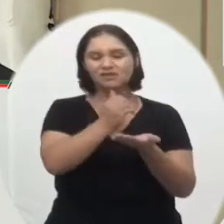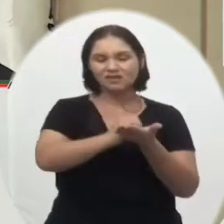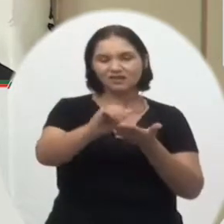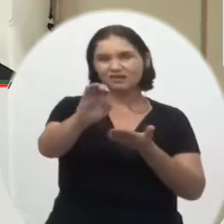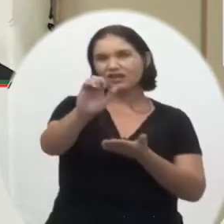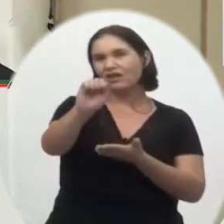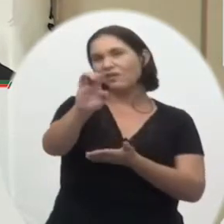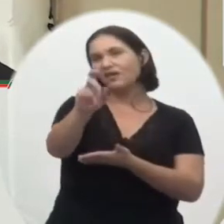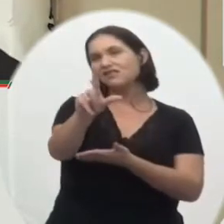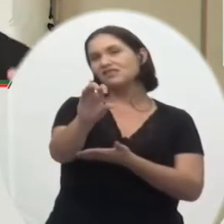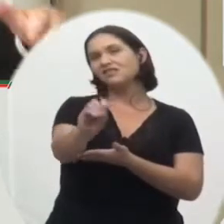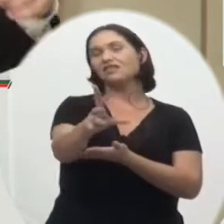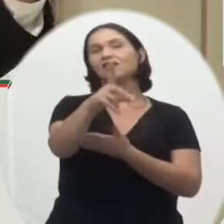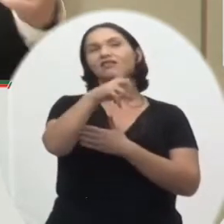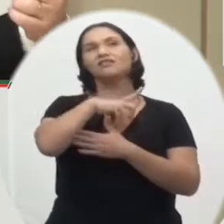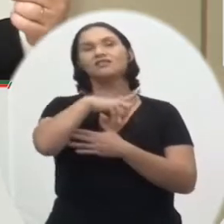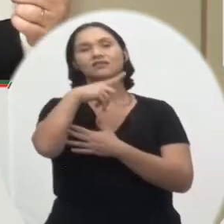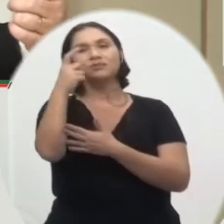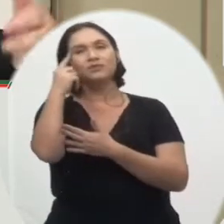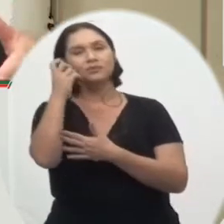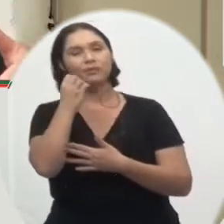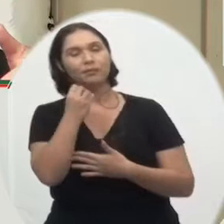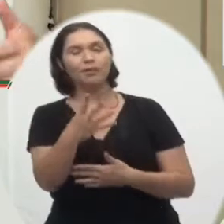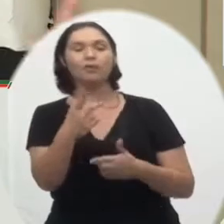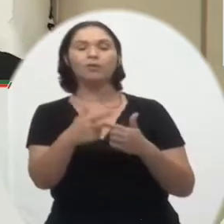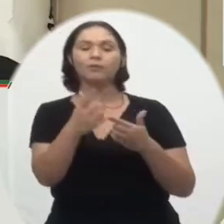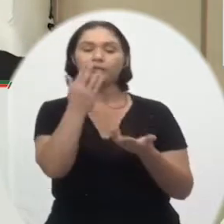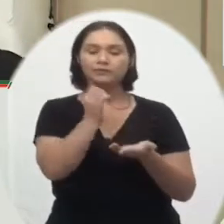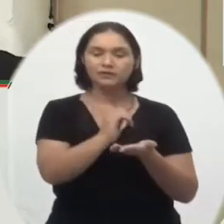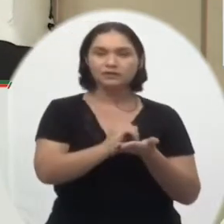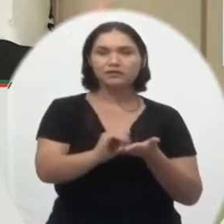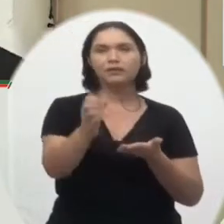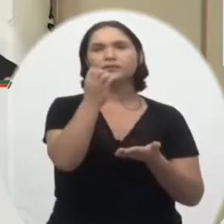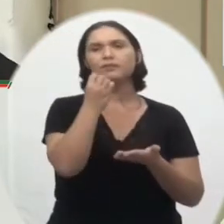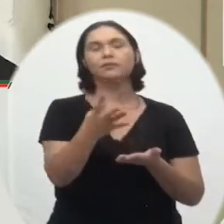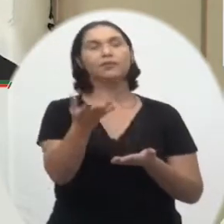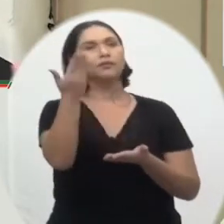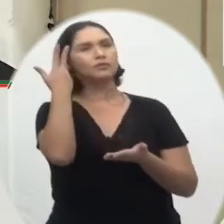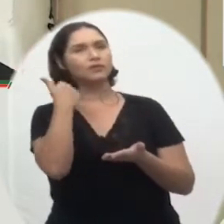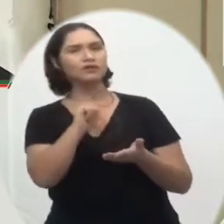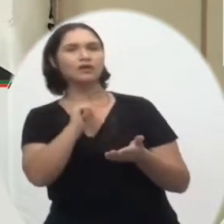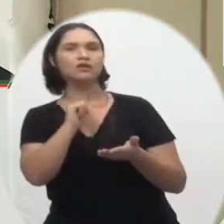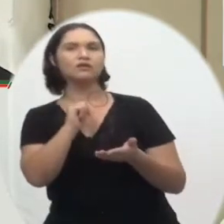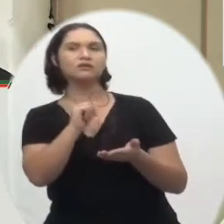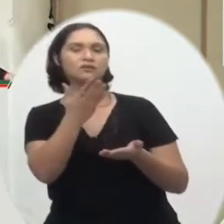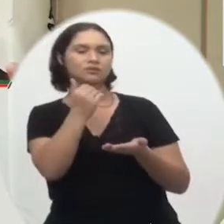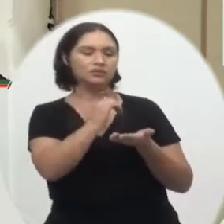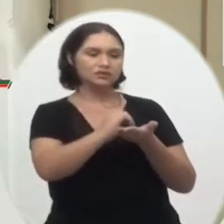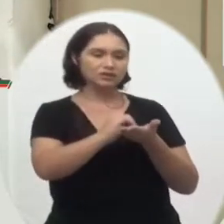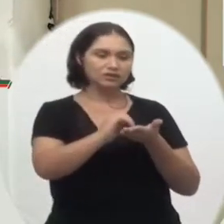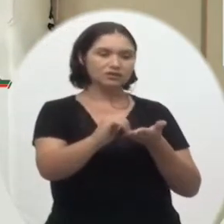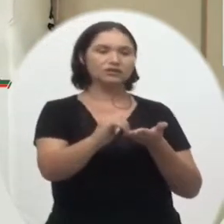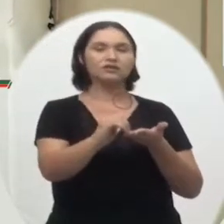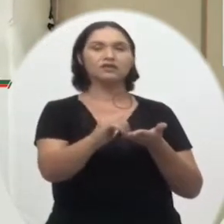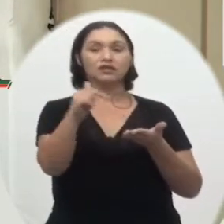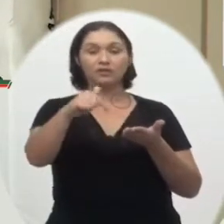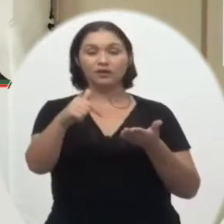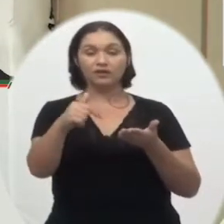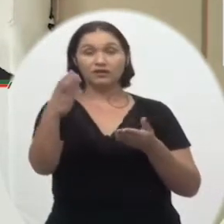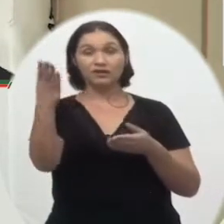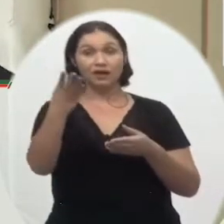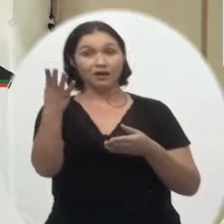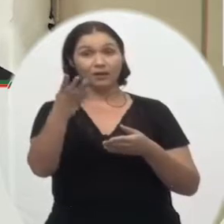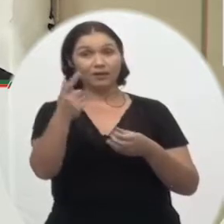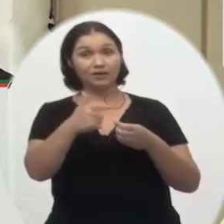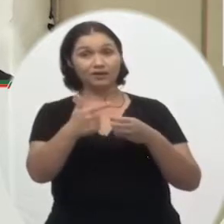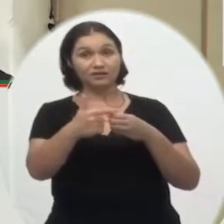pensamento ter sido o secretário, quando ele foi secretário, a quarta cidade melhor em saúde no Brasil,